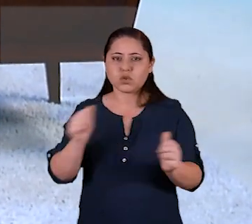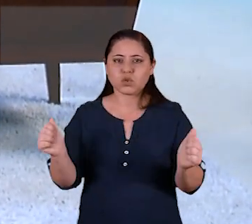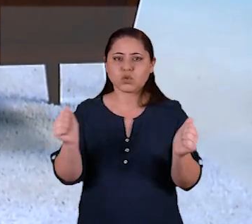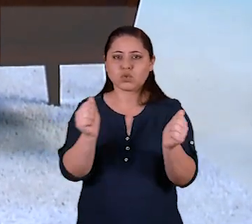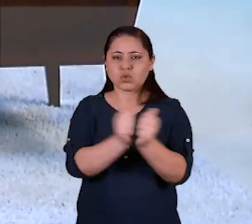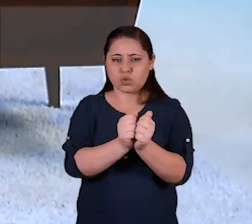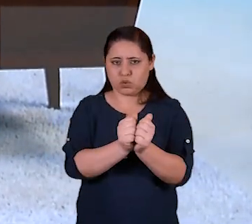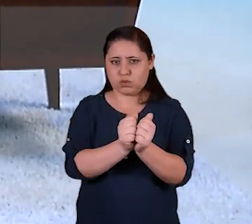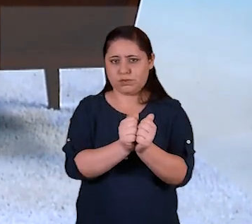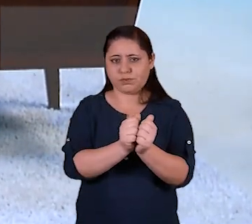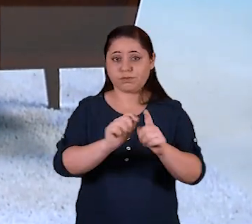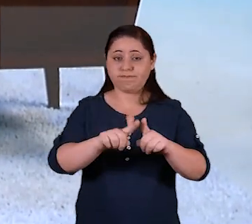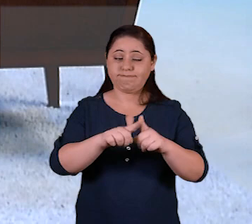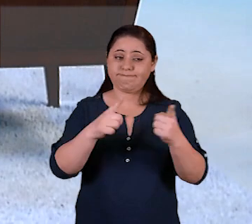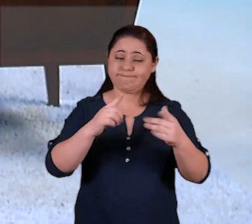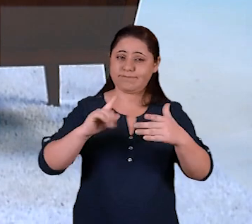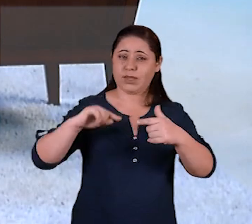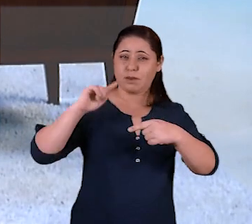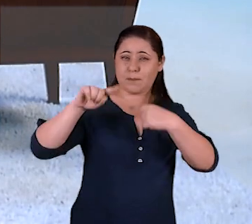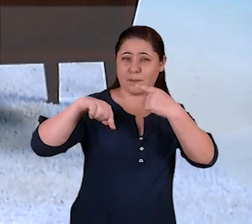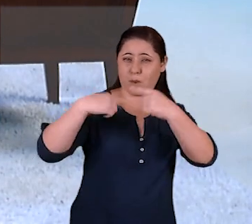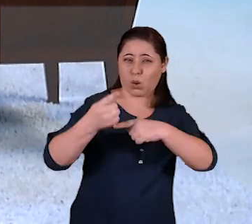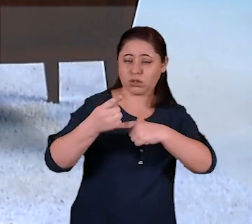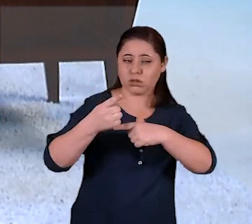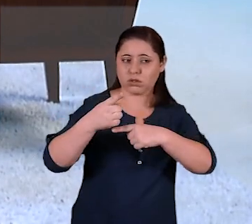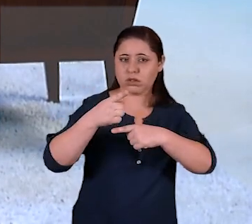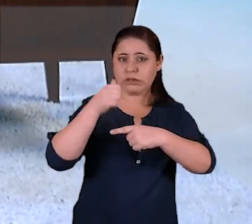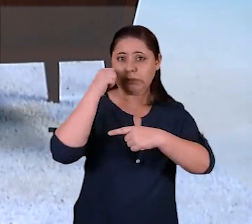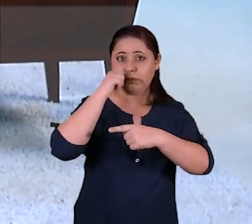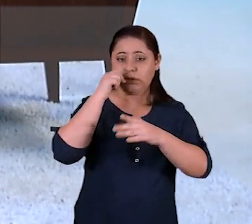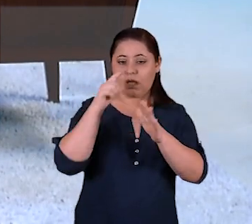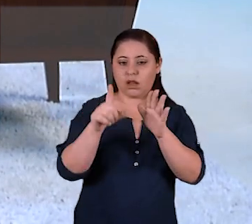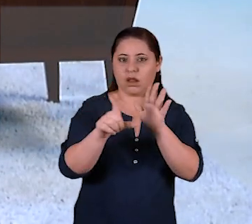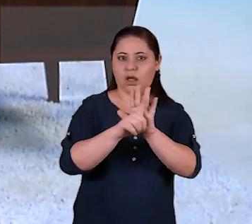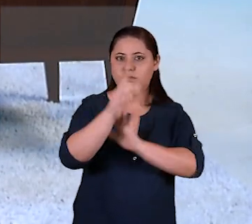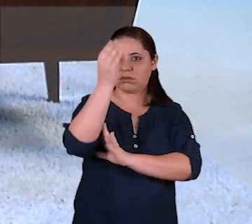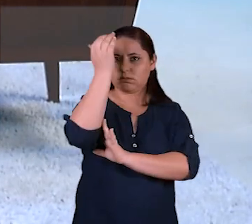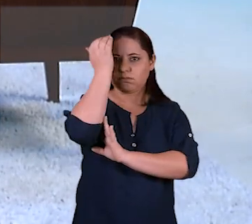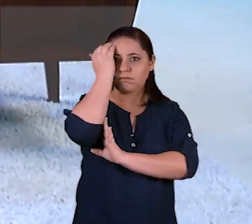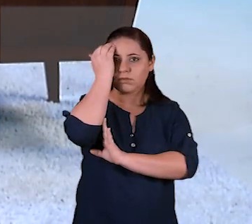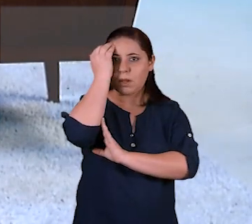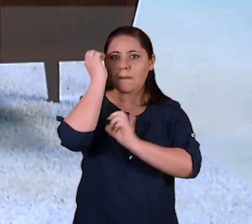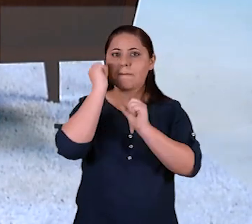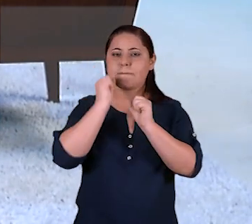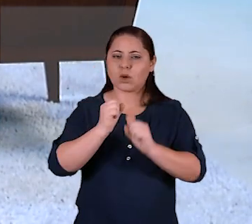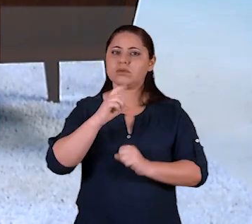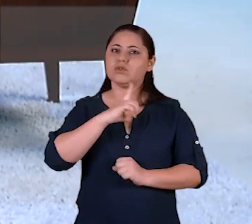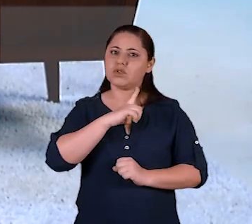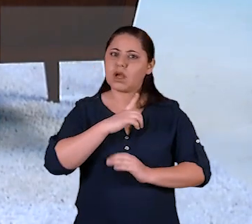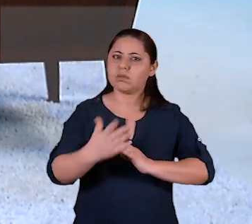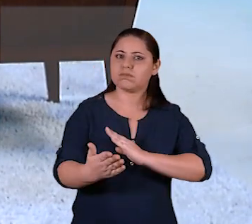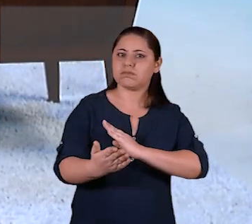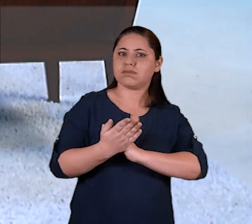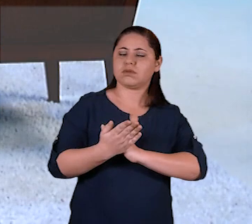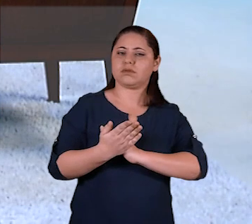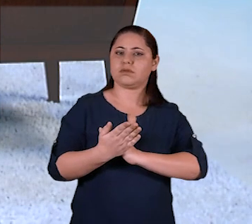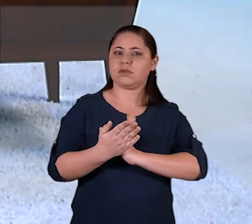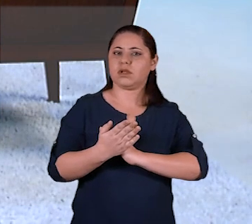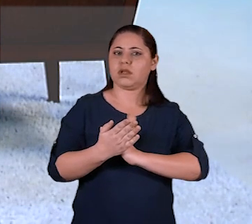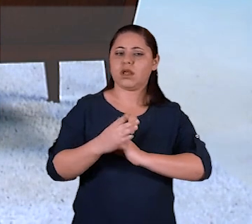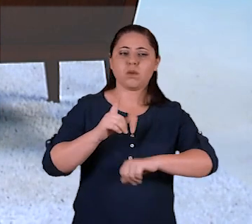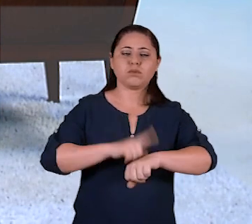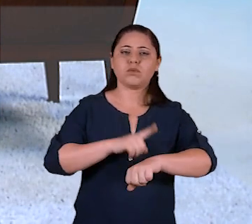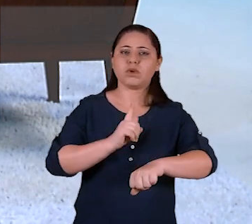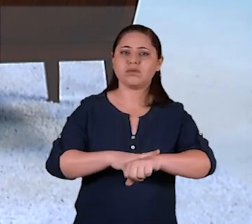delas. Só que a partir do momento em que elas contam com uma lei tão importante como a Lei Maria da Penha, e naquele momento que